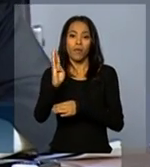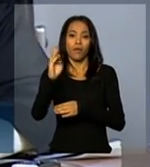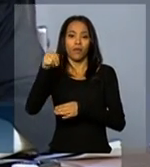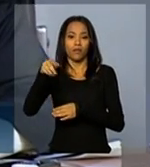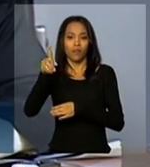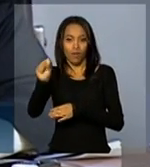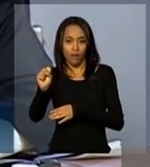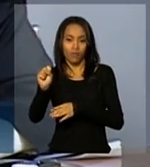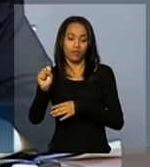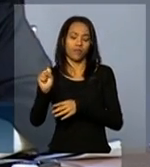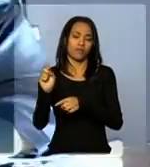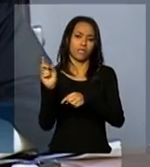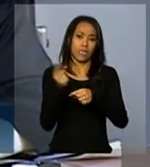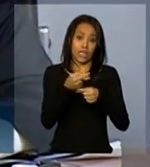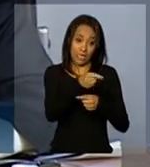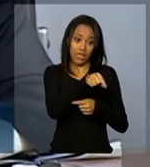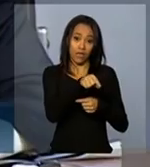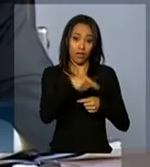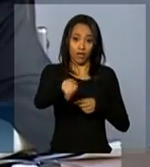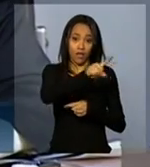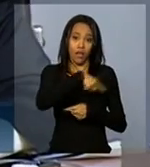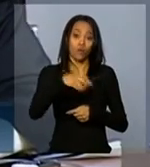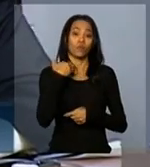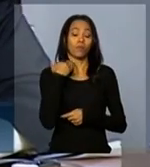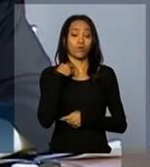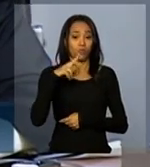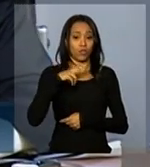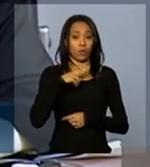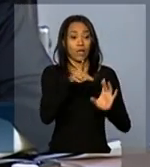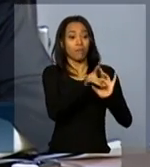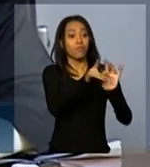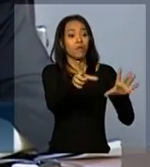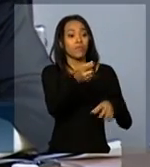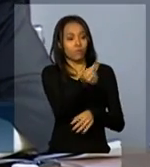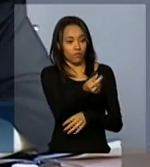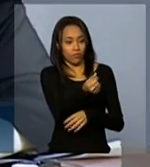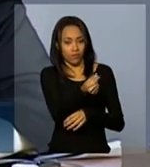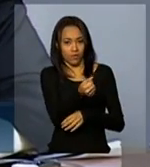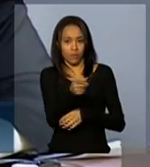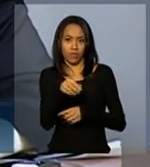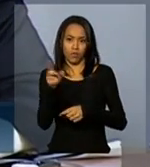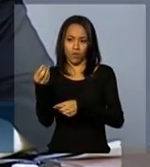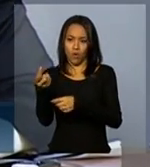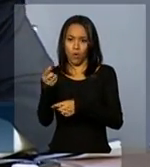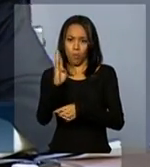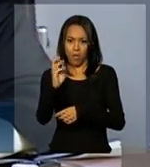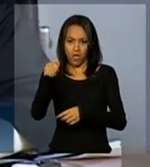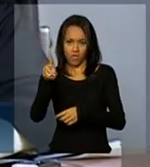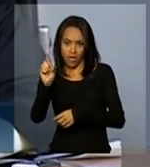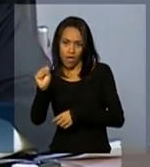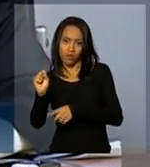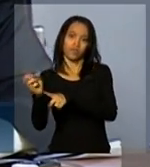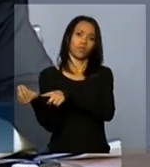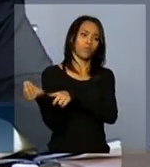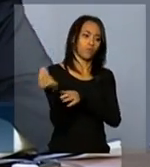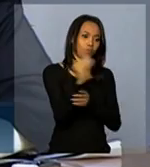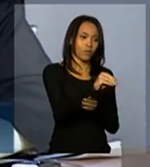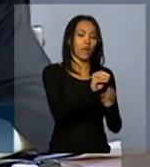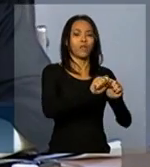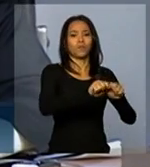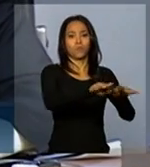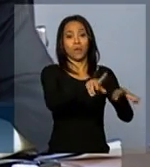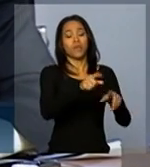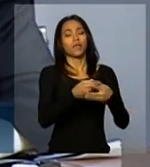bancos privados que liberam esses recursos que financiam a compra de caminhões, ônibus,